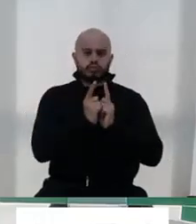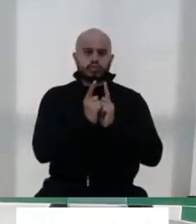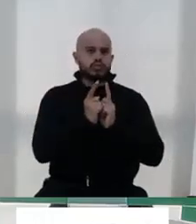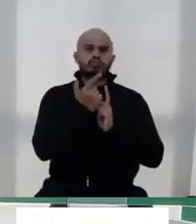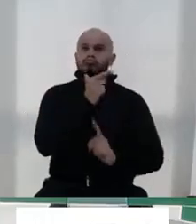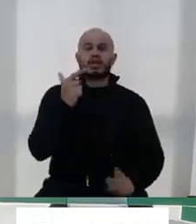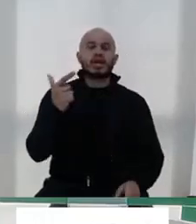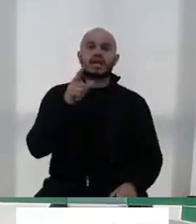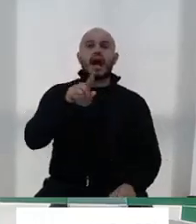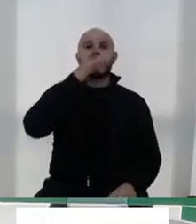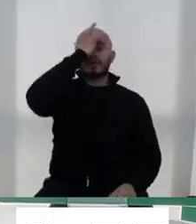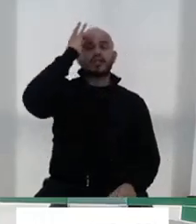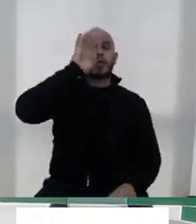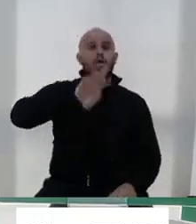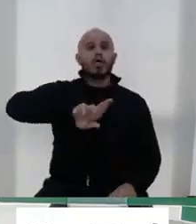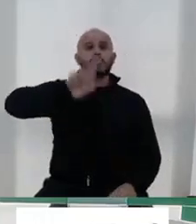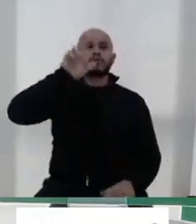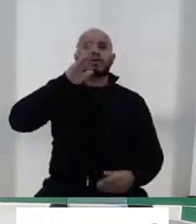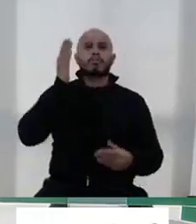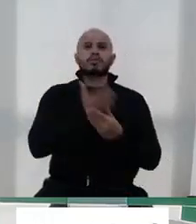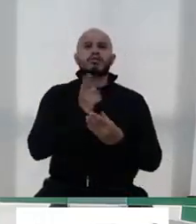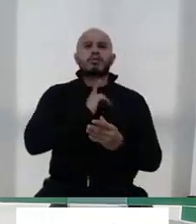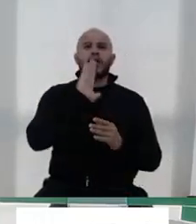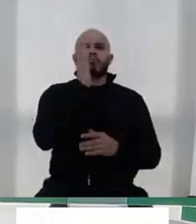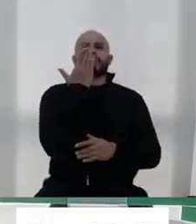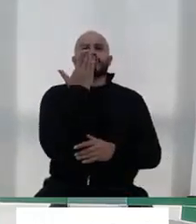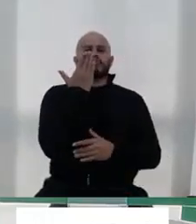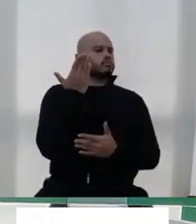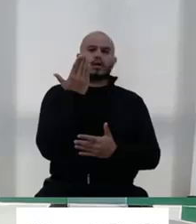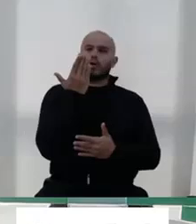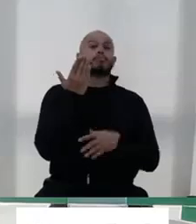defensor responsável pelo processo estar com a porta fechada